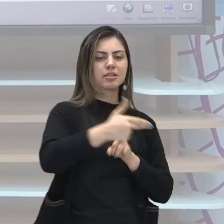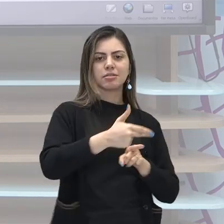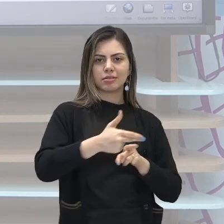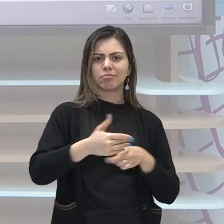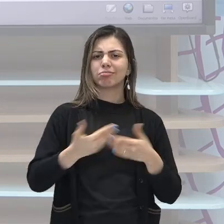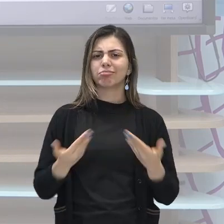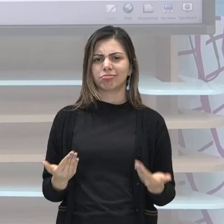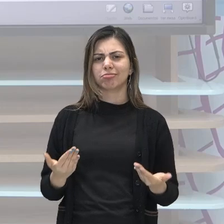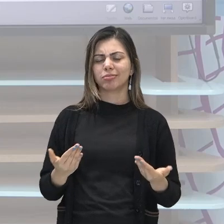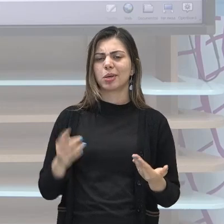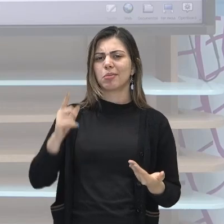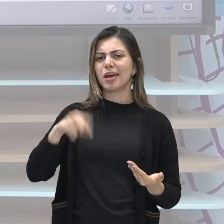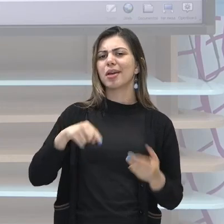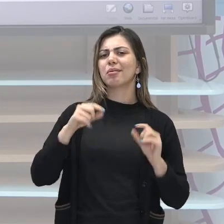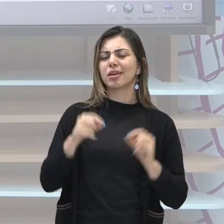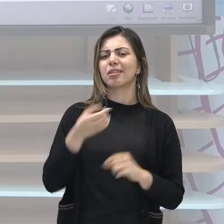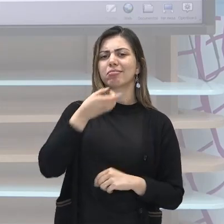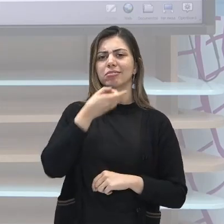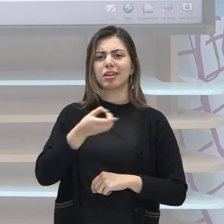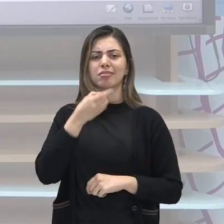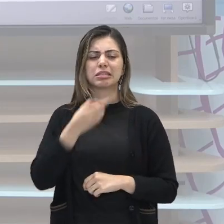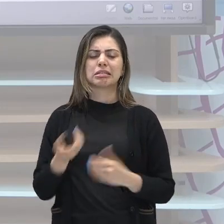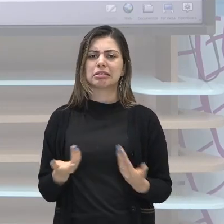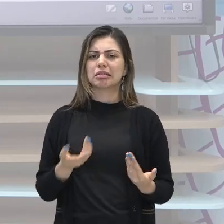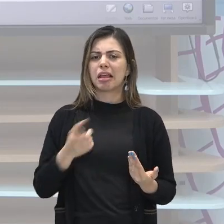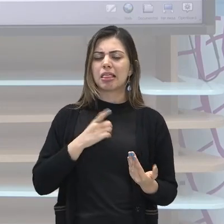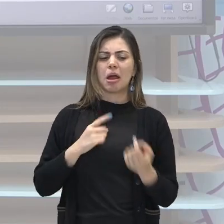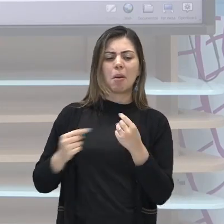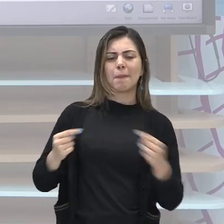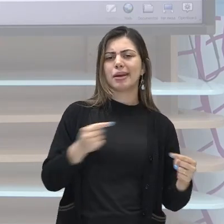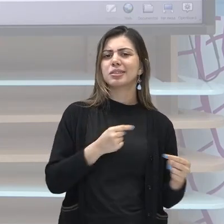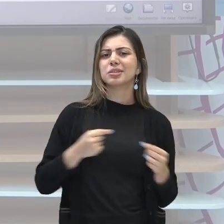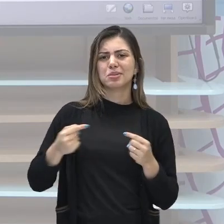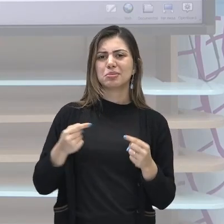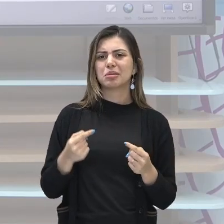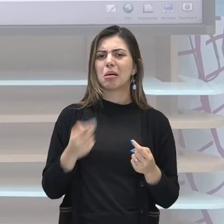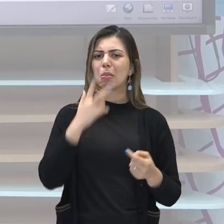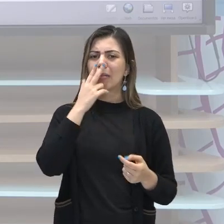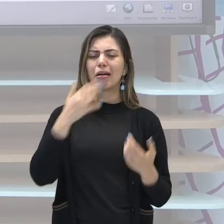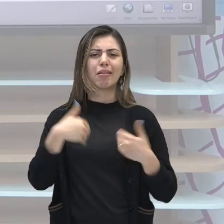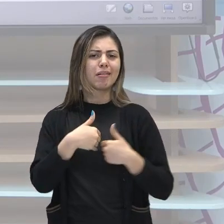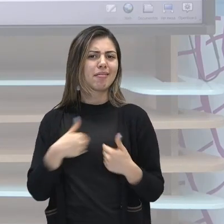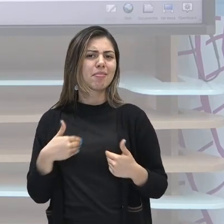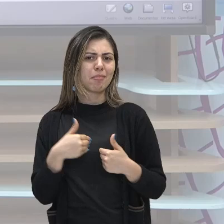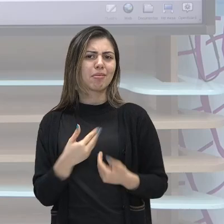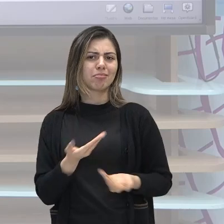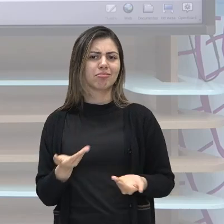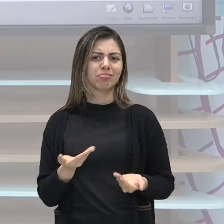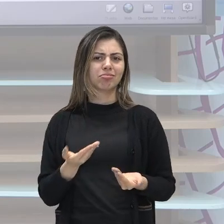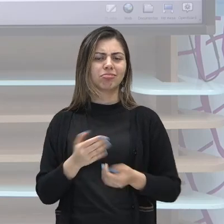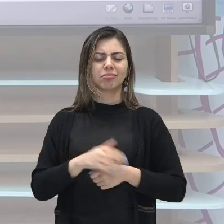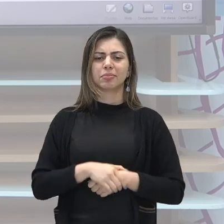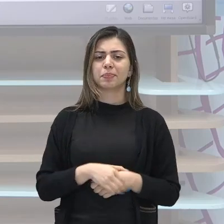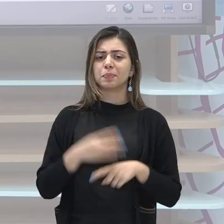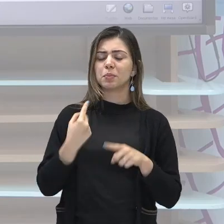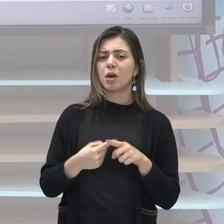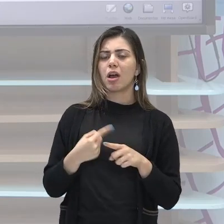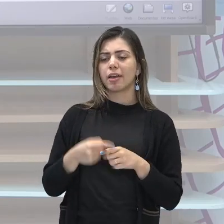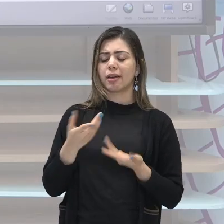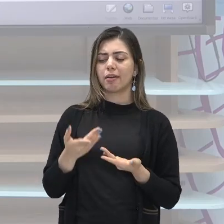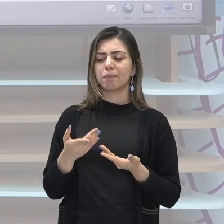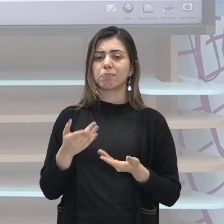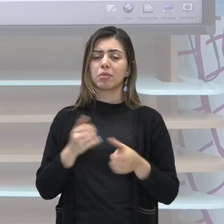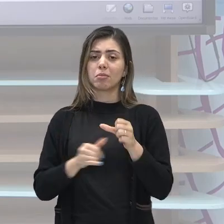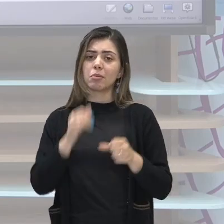E essa é uma visão, né, da disputa animalesca. Pois um animal,